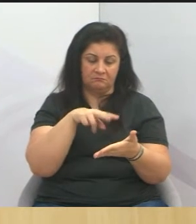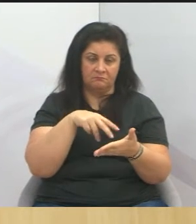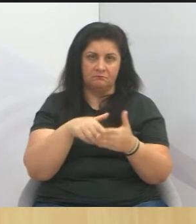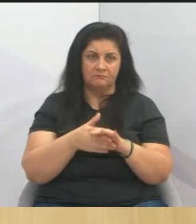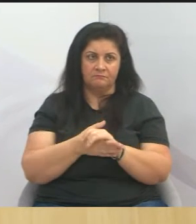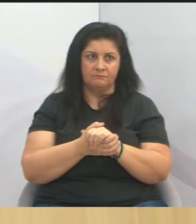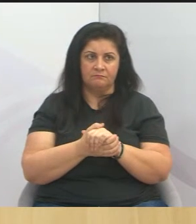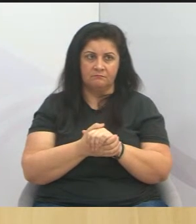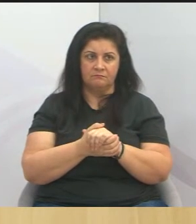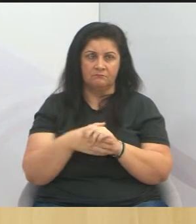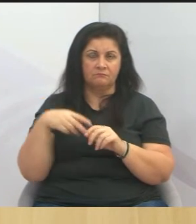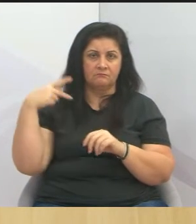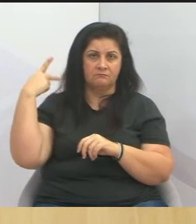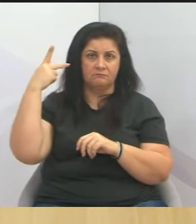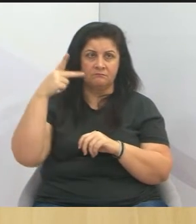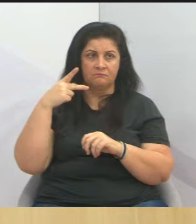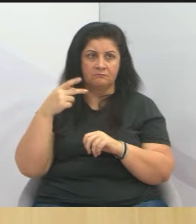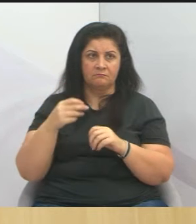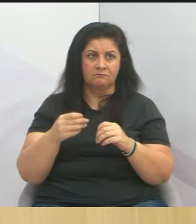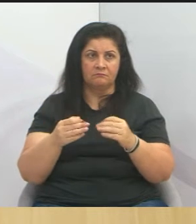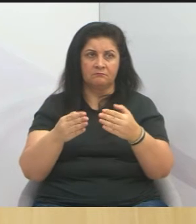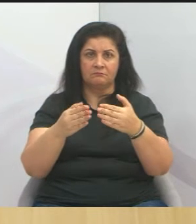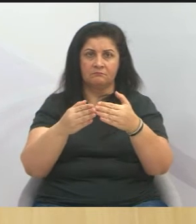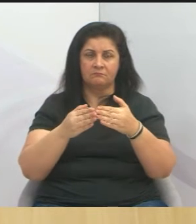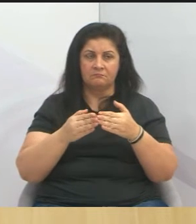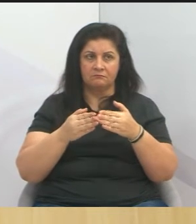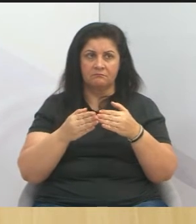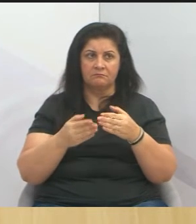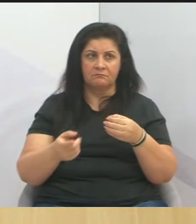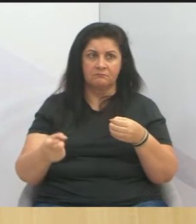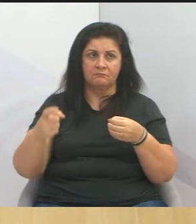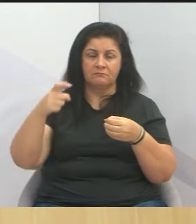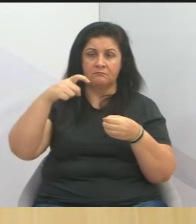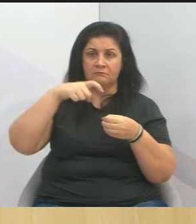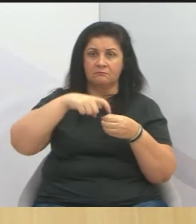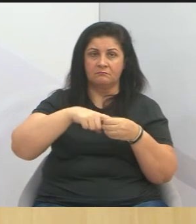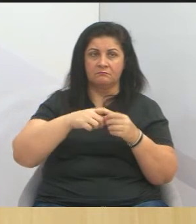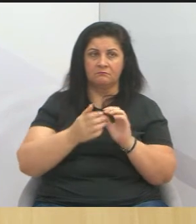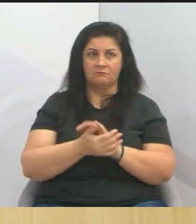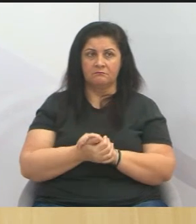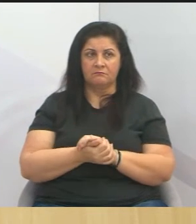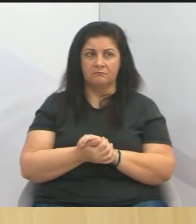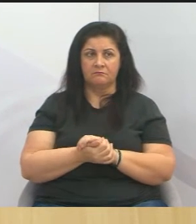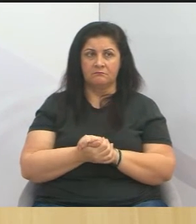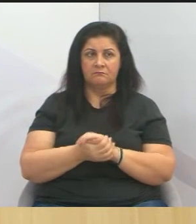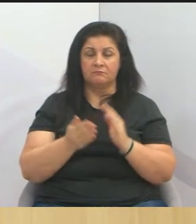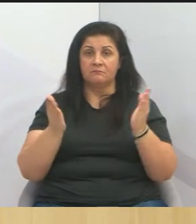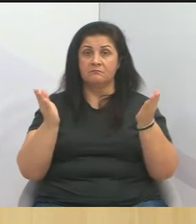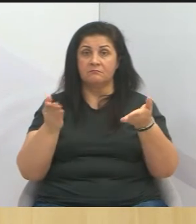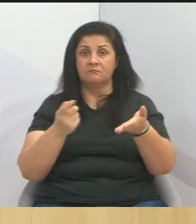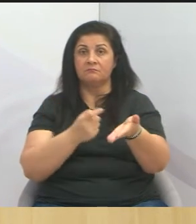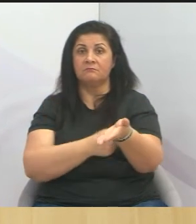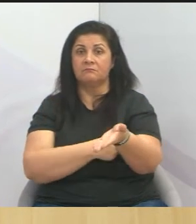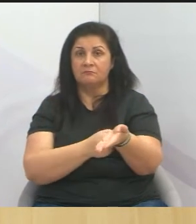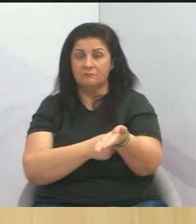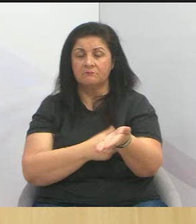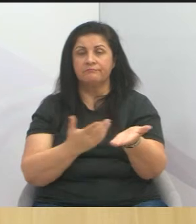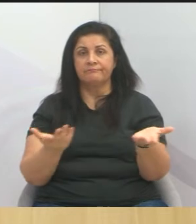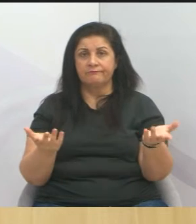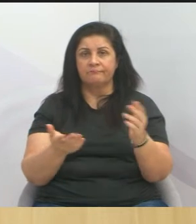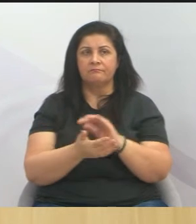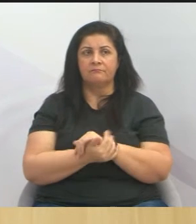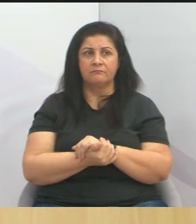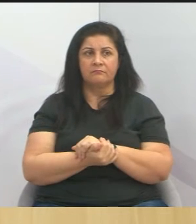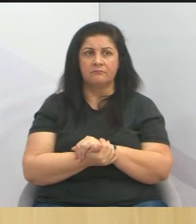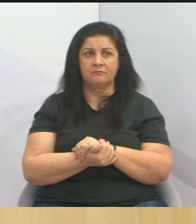agora o vereador ele pede a volta agora ele se revolta né a volta e se revolta né